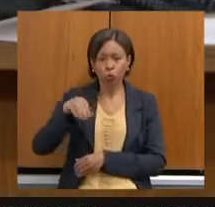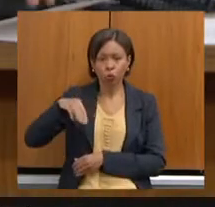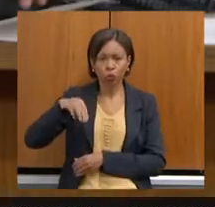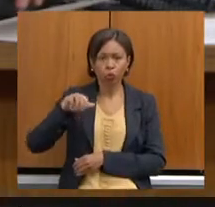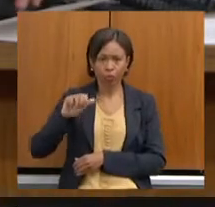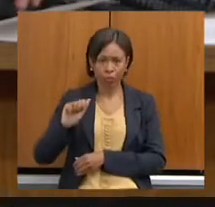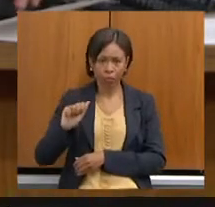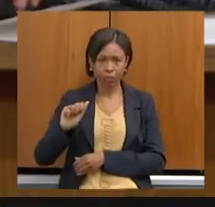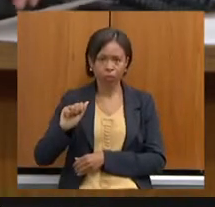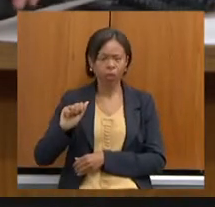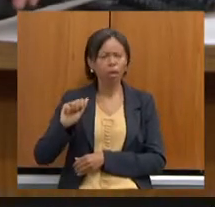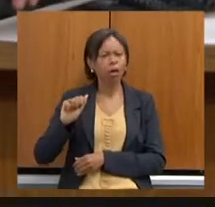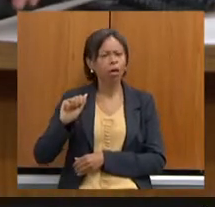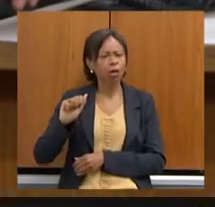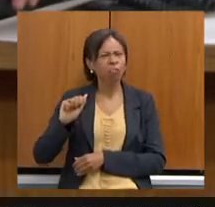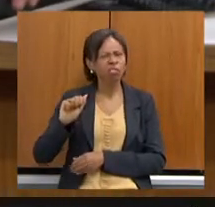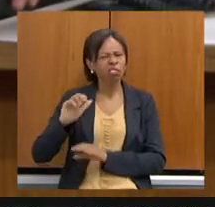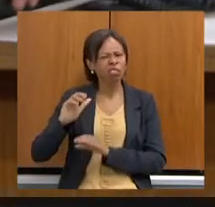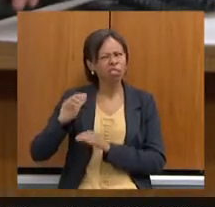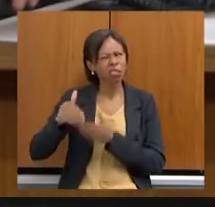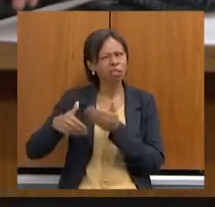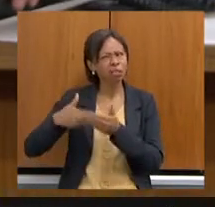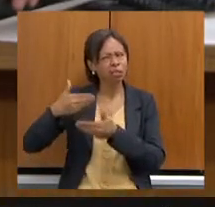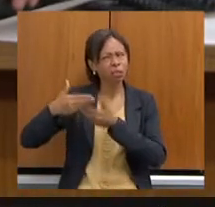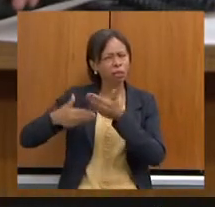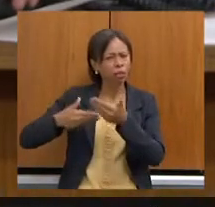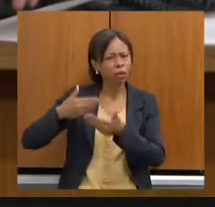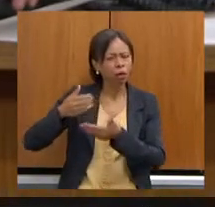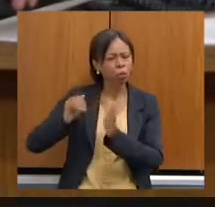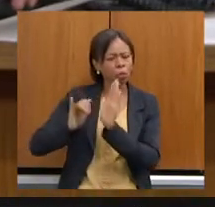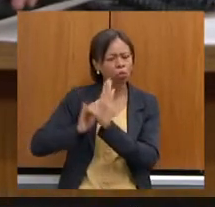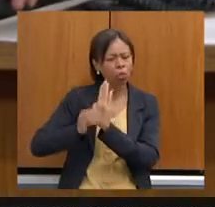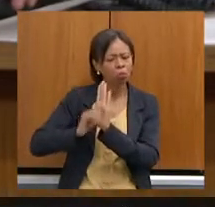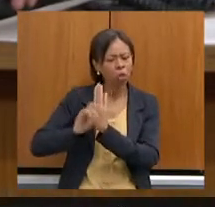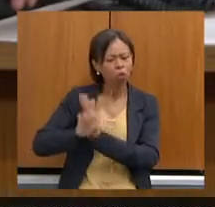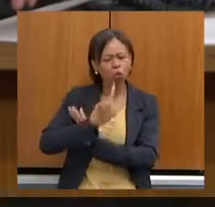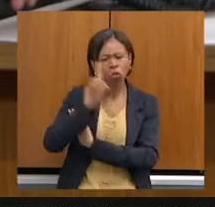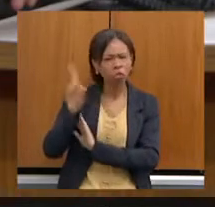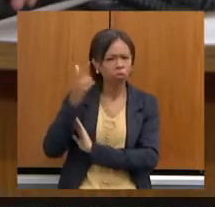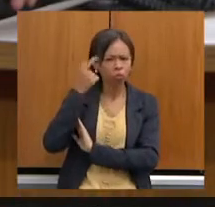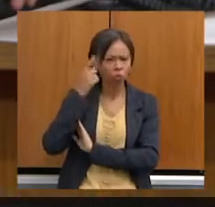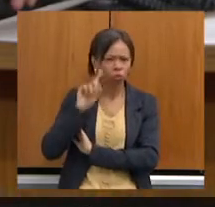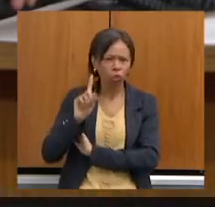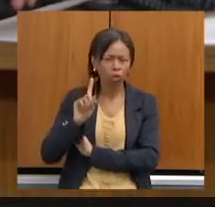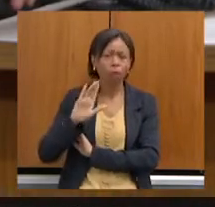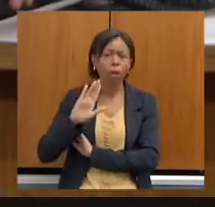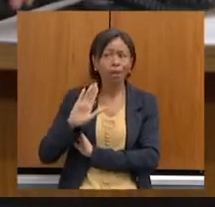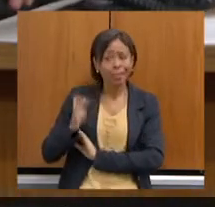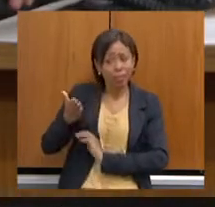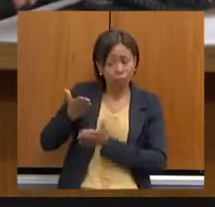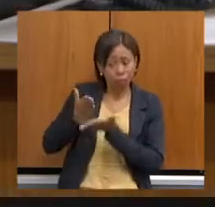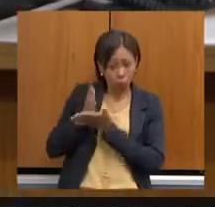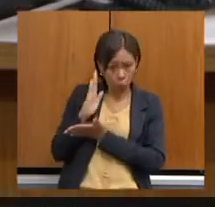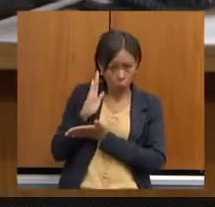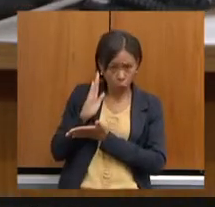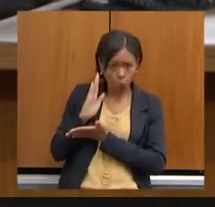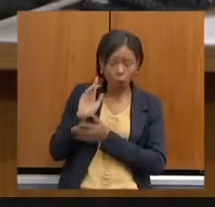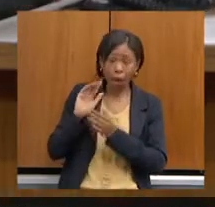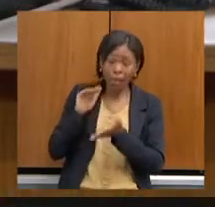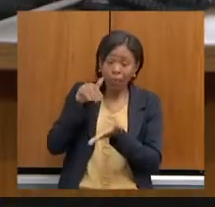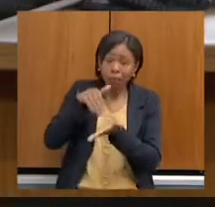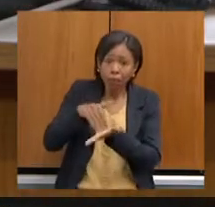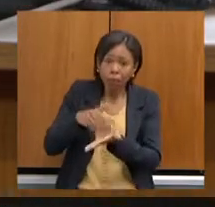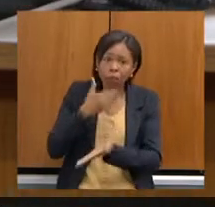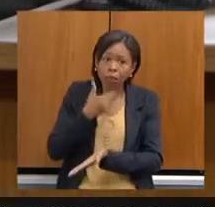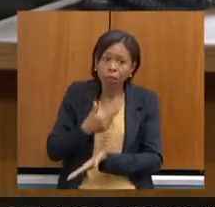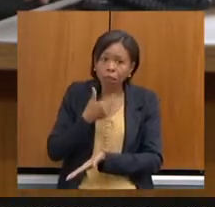que eu transmitando mas eu não sei se já tem uma data de publicação e ele foi aprovado em nossa expectativa é que até o fim